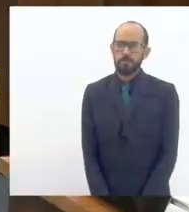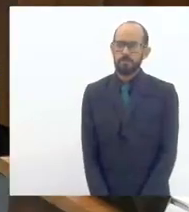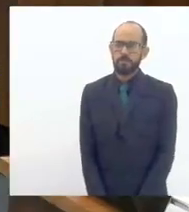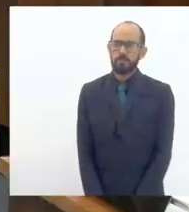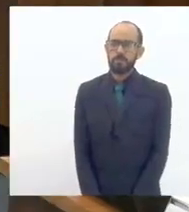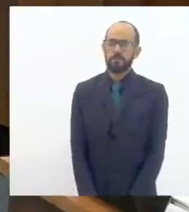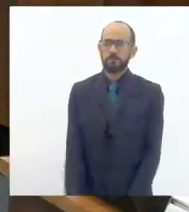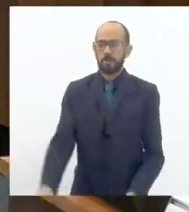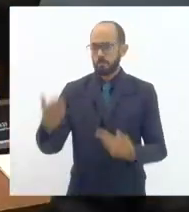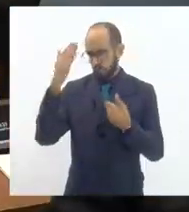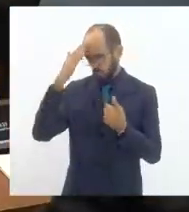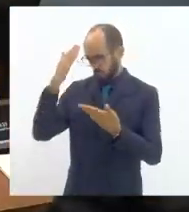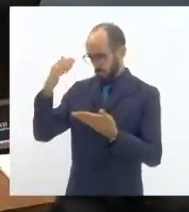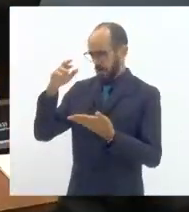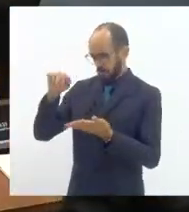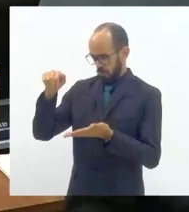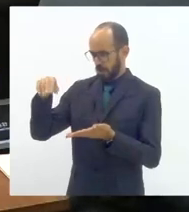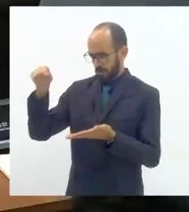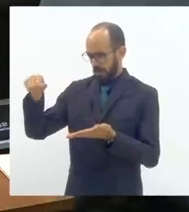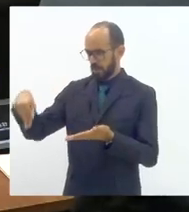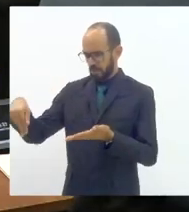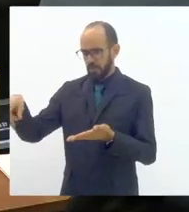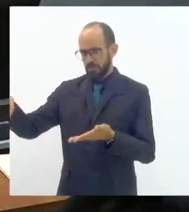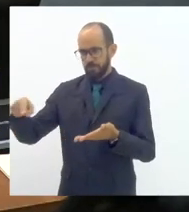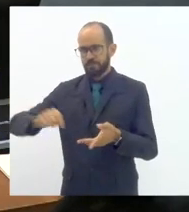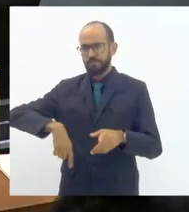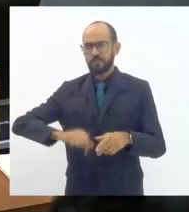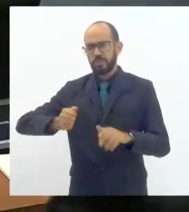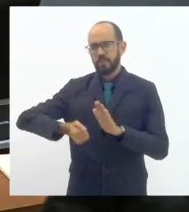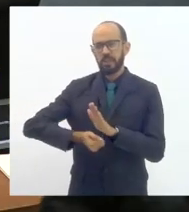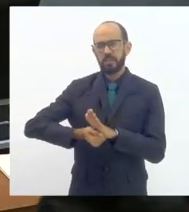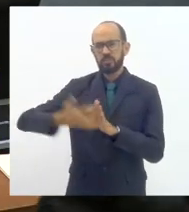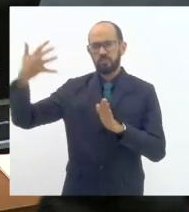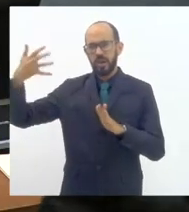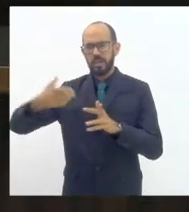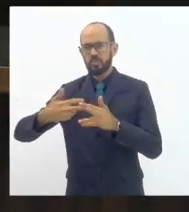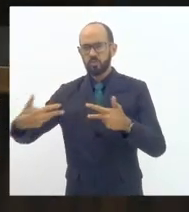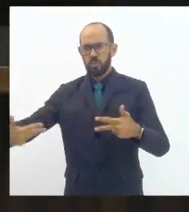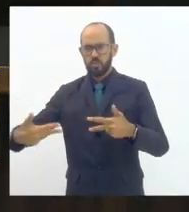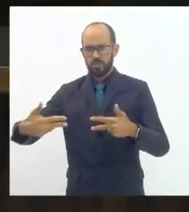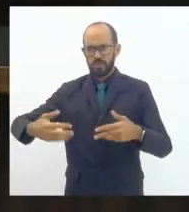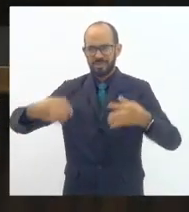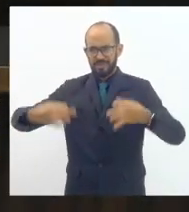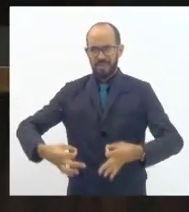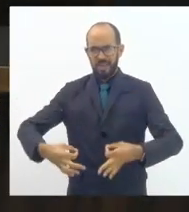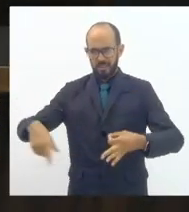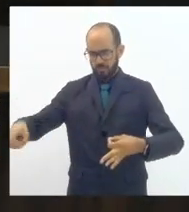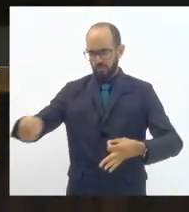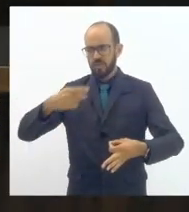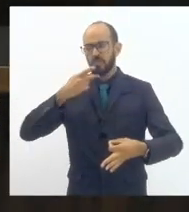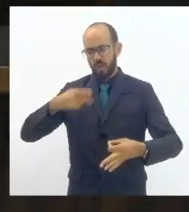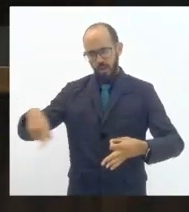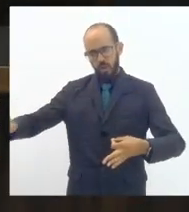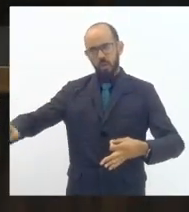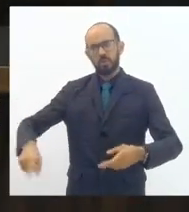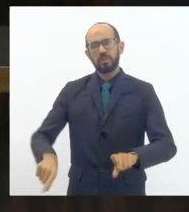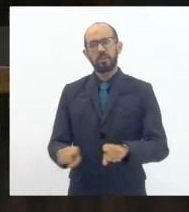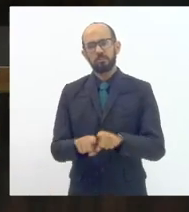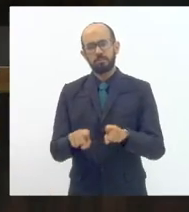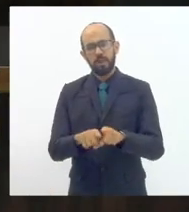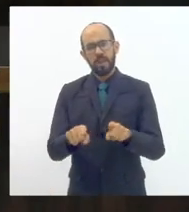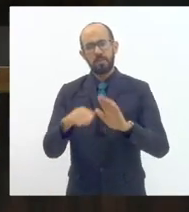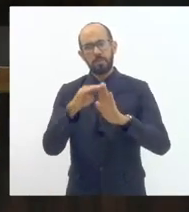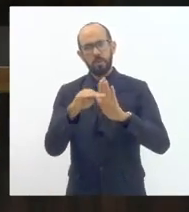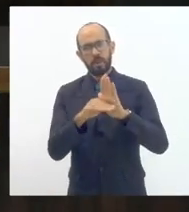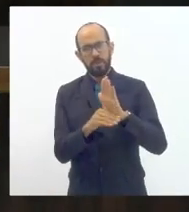Obrigado, Renan. E olha, uma coisa, dentre muitas coisas certas e coerentes que você falou, é sobre a programação desse